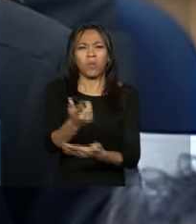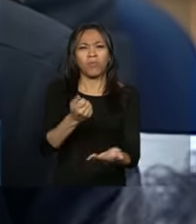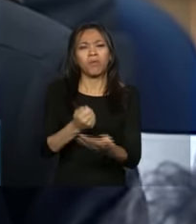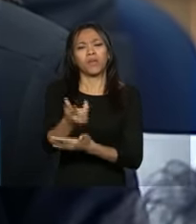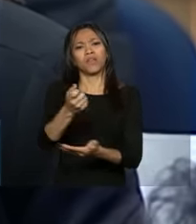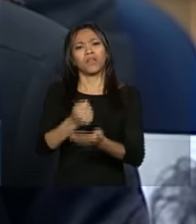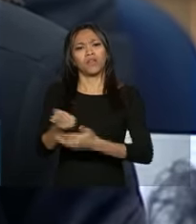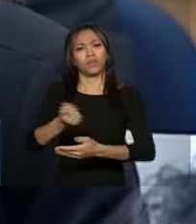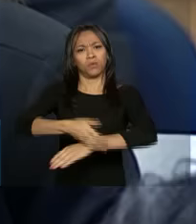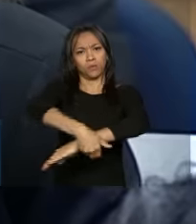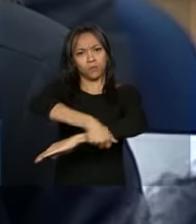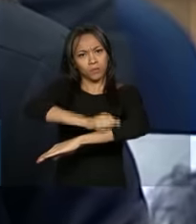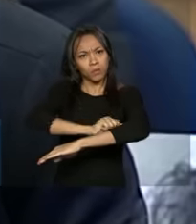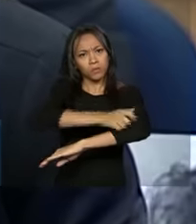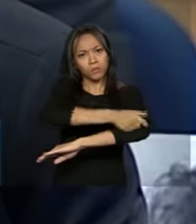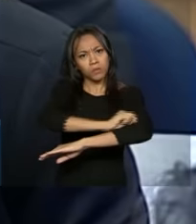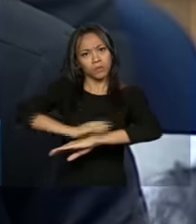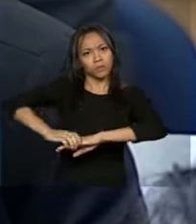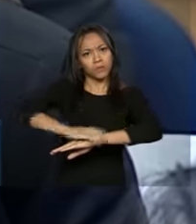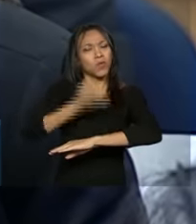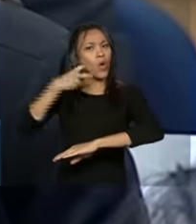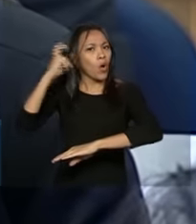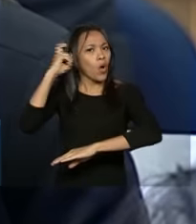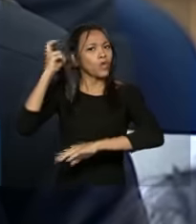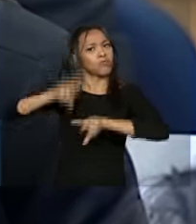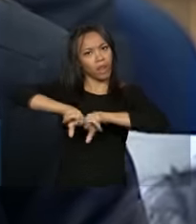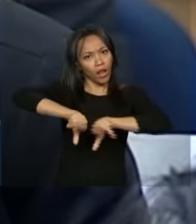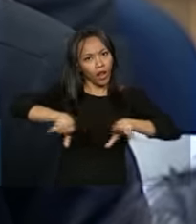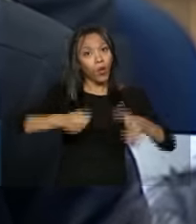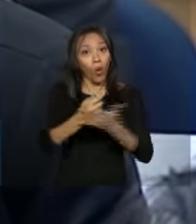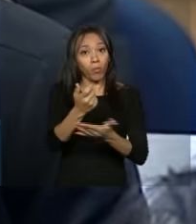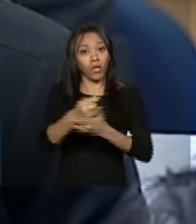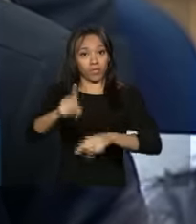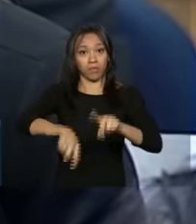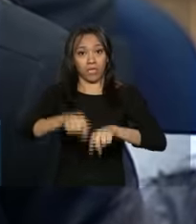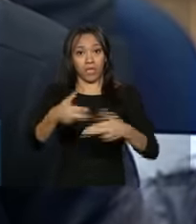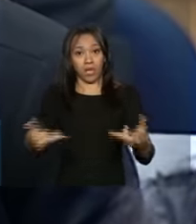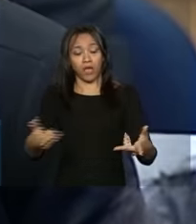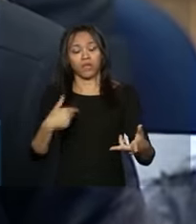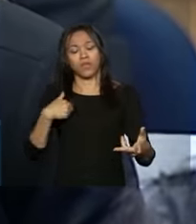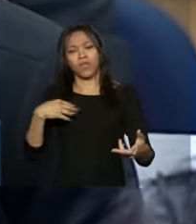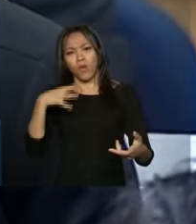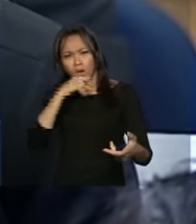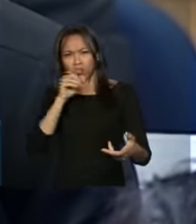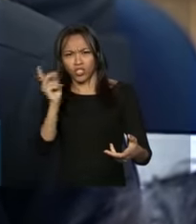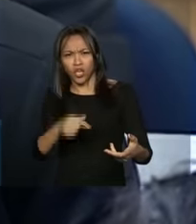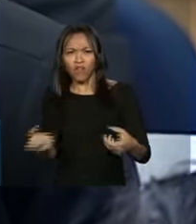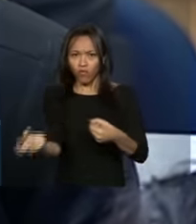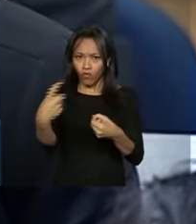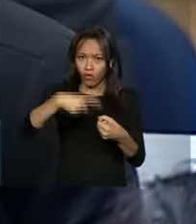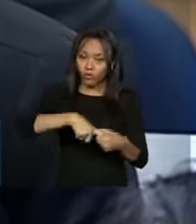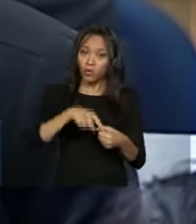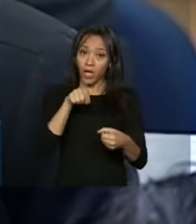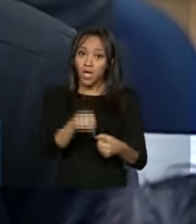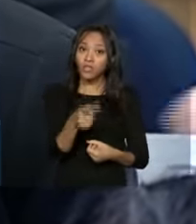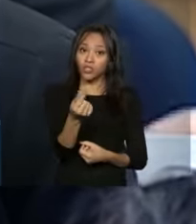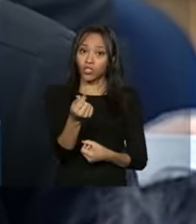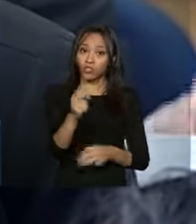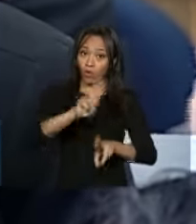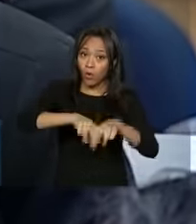haveria possibilidade de pedir ressarcimento desses valores queria saber se já há previsão de um possível ressarcimento por conta dessas